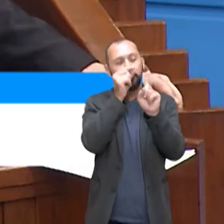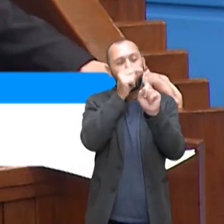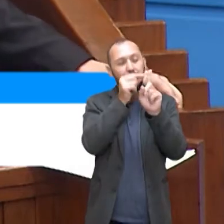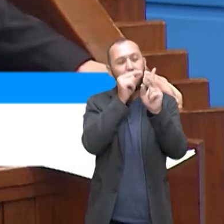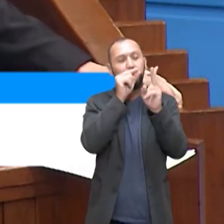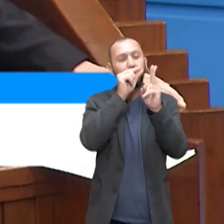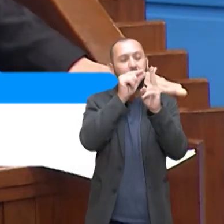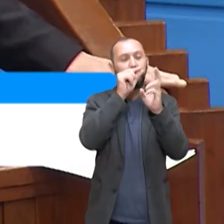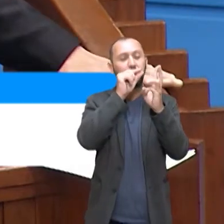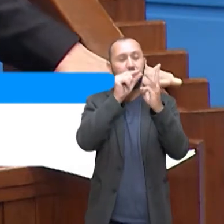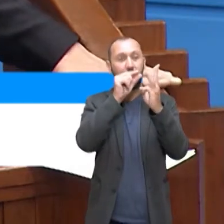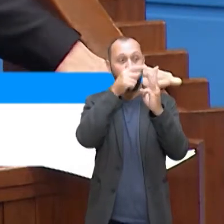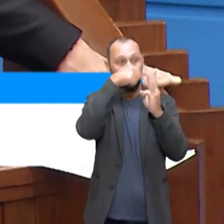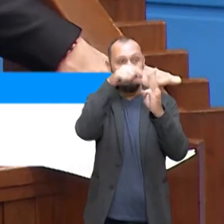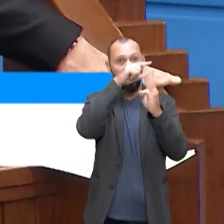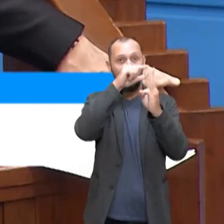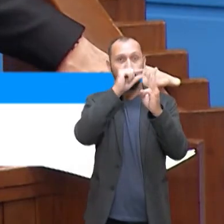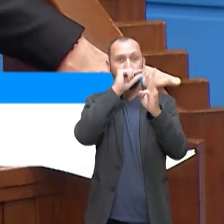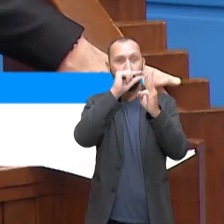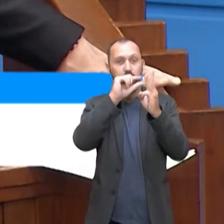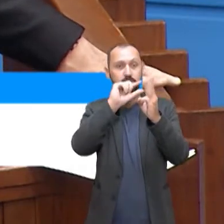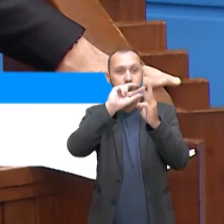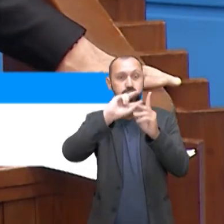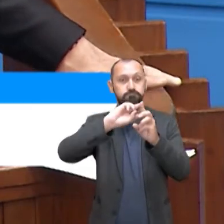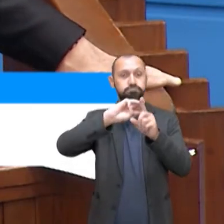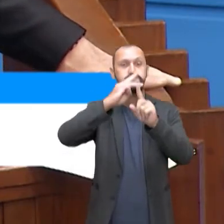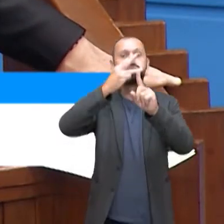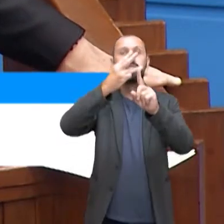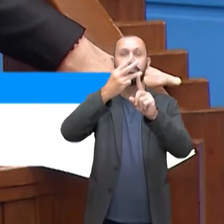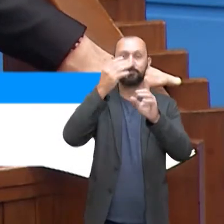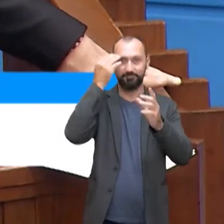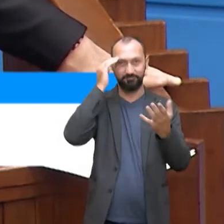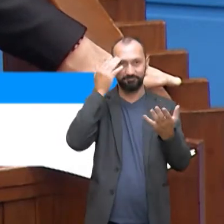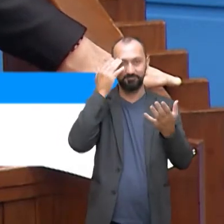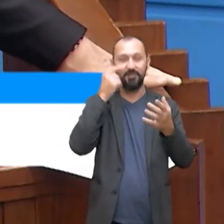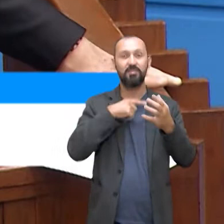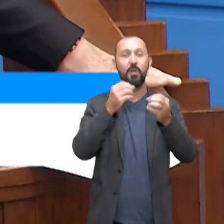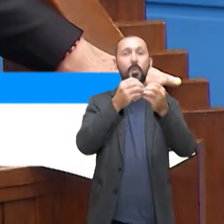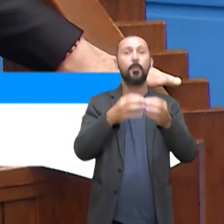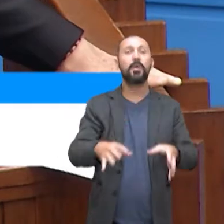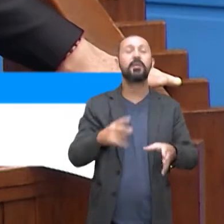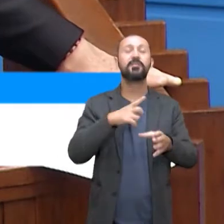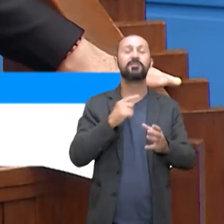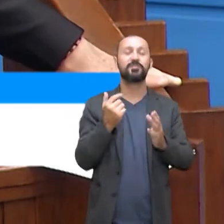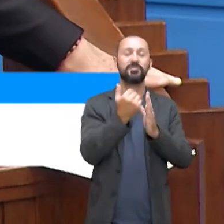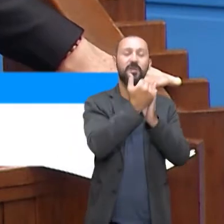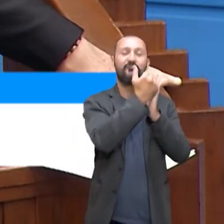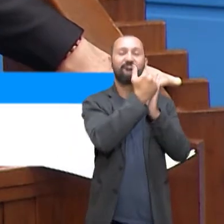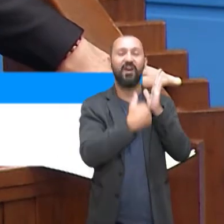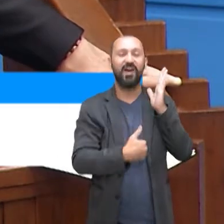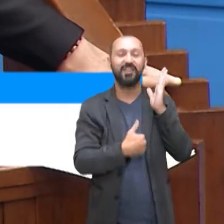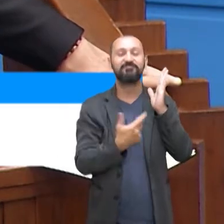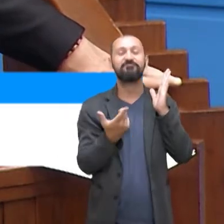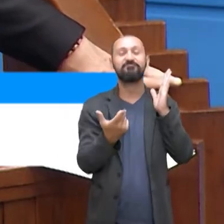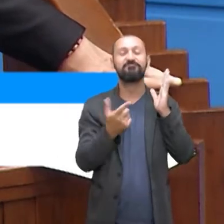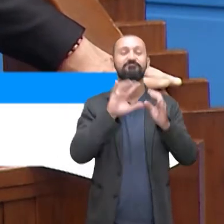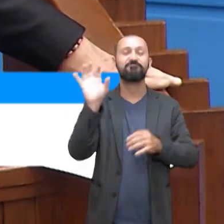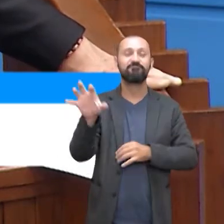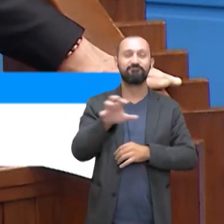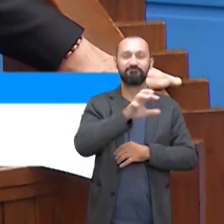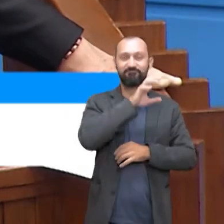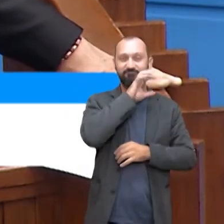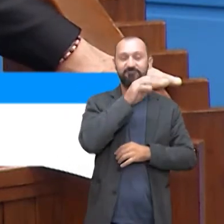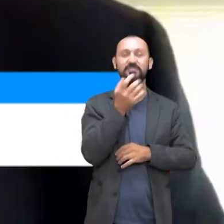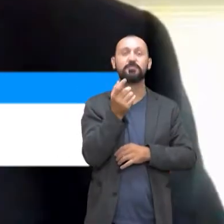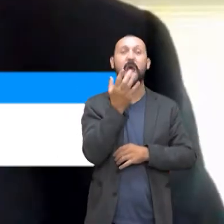né, aí o professor ainda tem esse prejuízo, né, de ter um desconto no imposto de renda